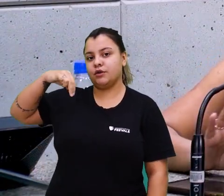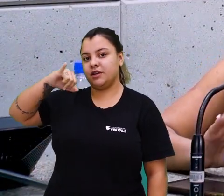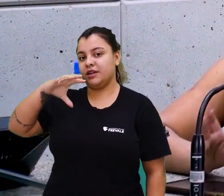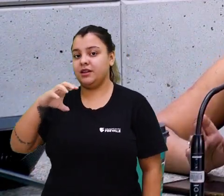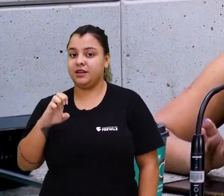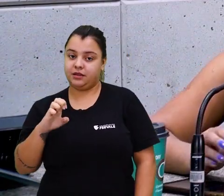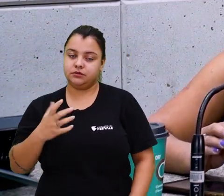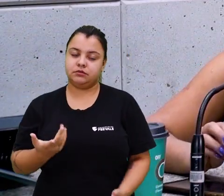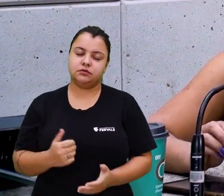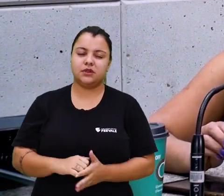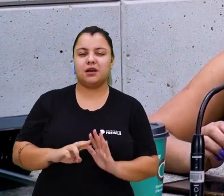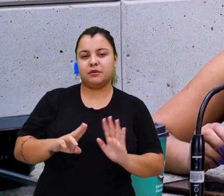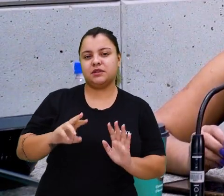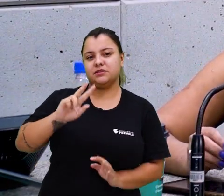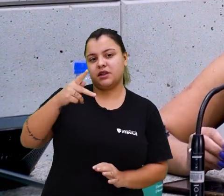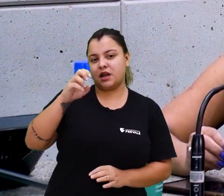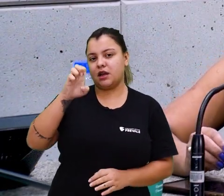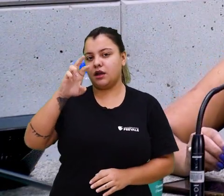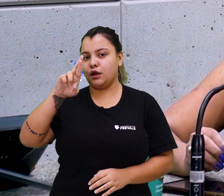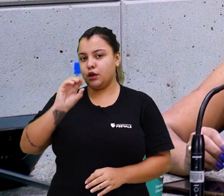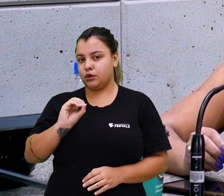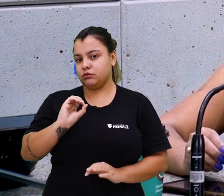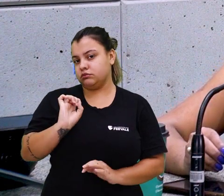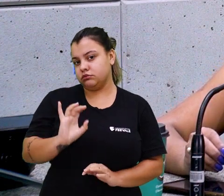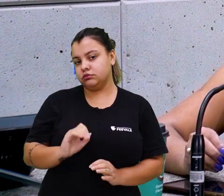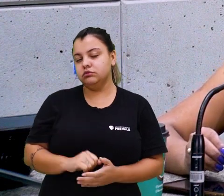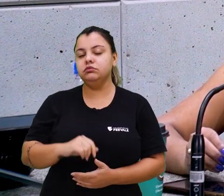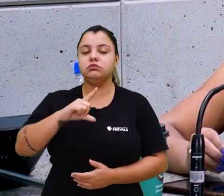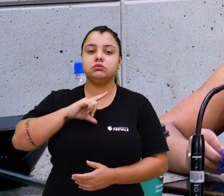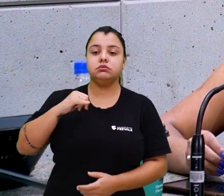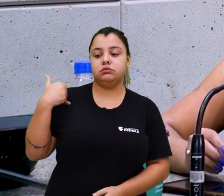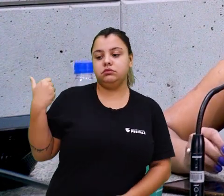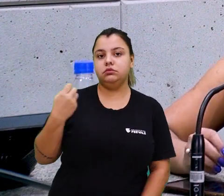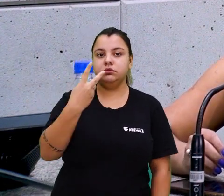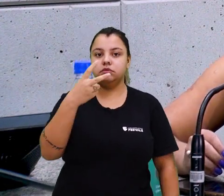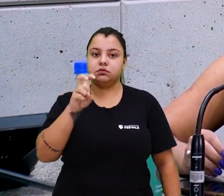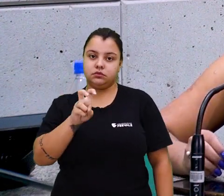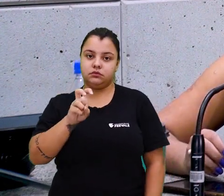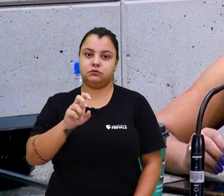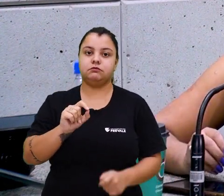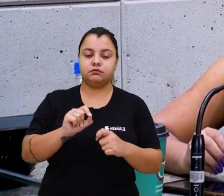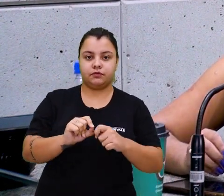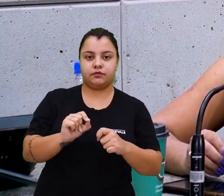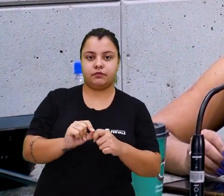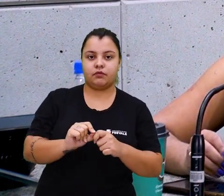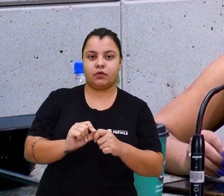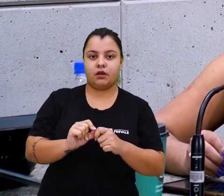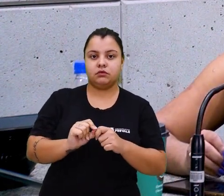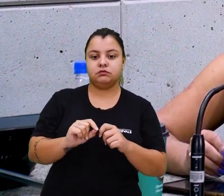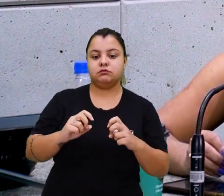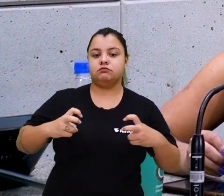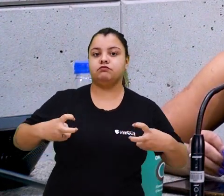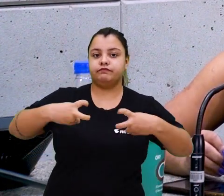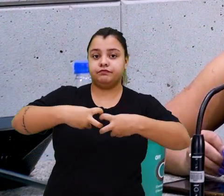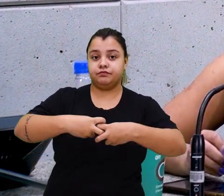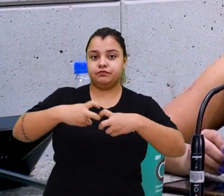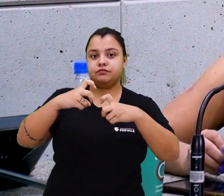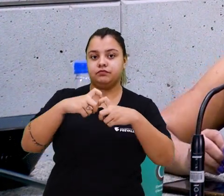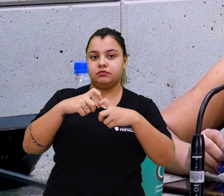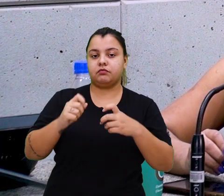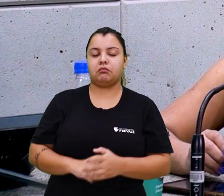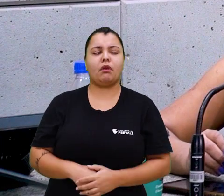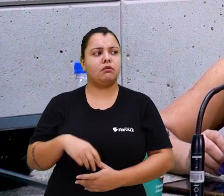conhecida como Ero Ero Souza tenho 25 anos e faço física médica